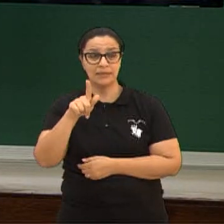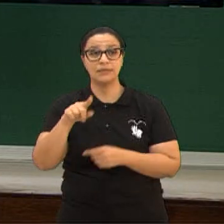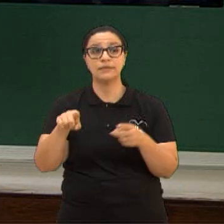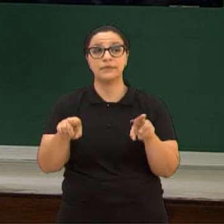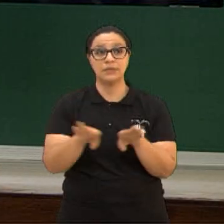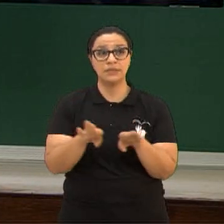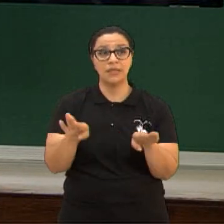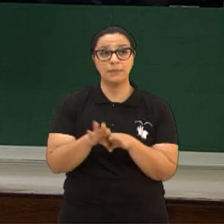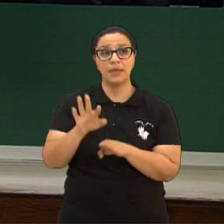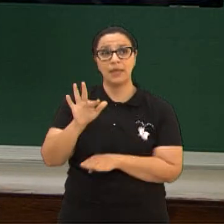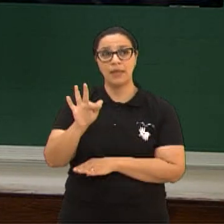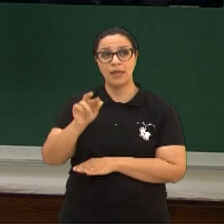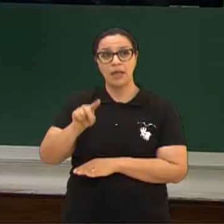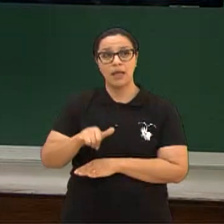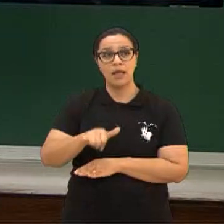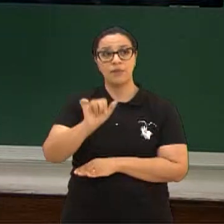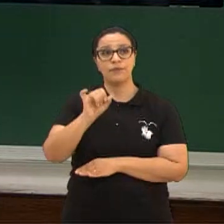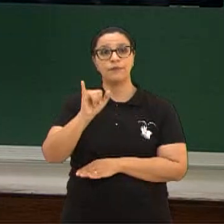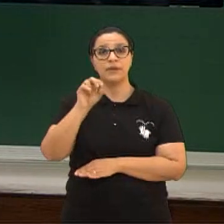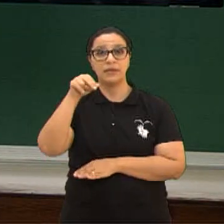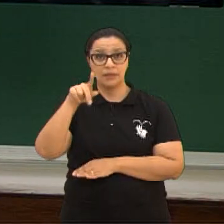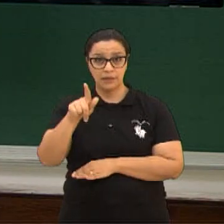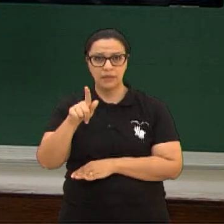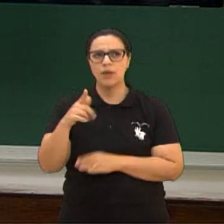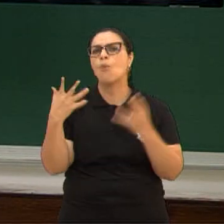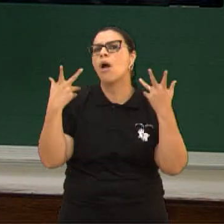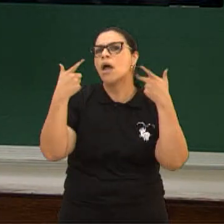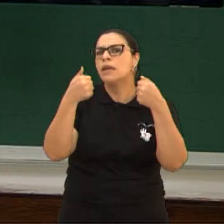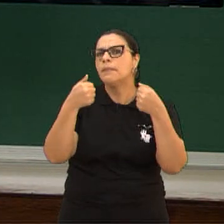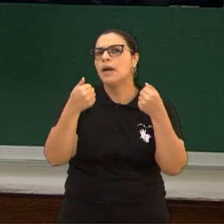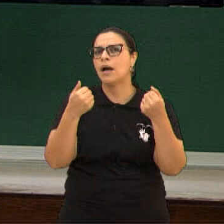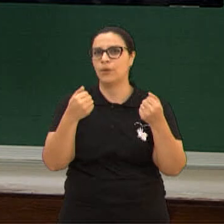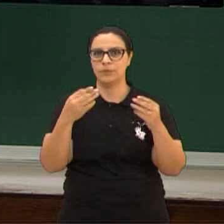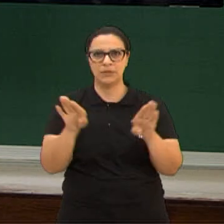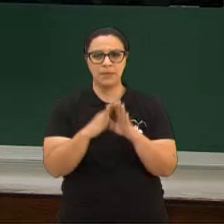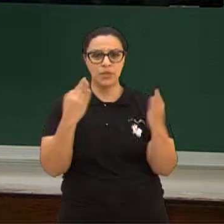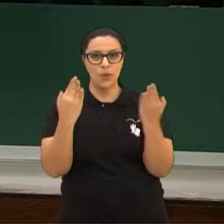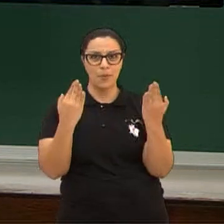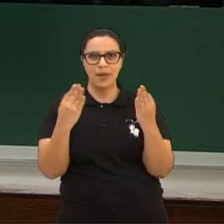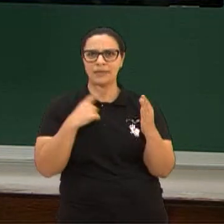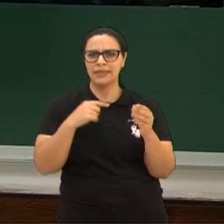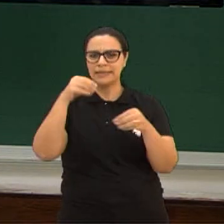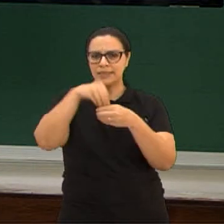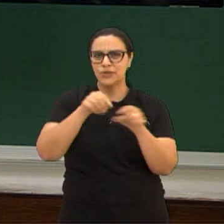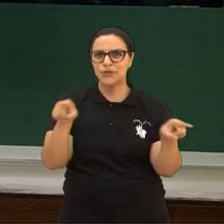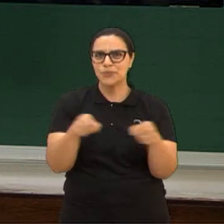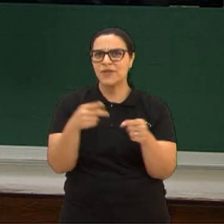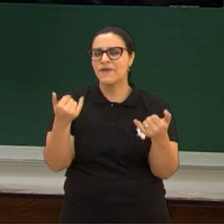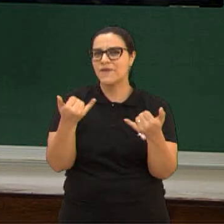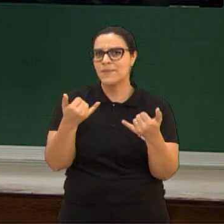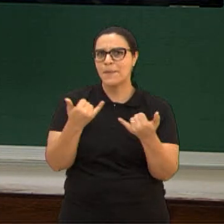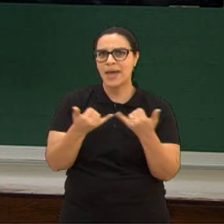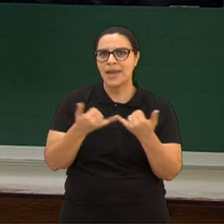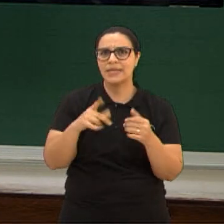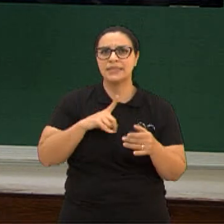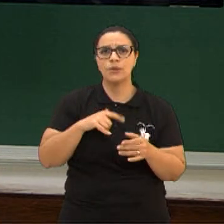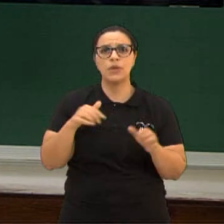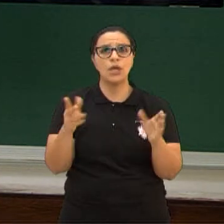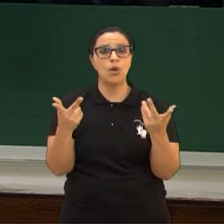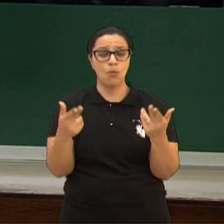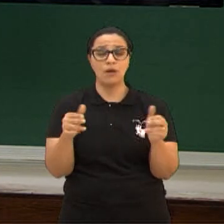verbo flying. E qual é o animal que ele se compara na música quando ele diz que ele está